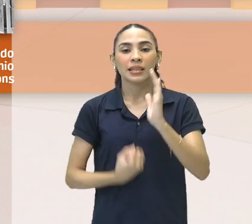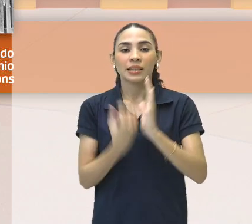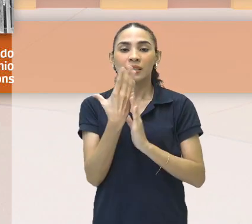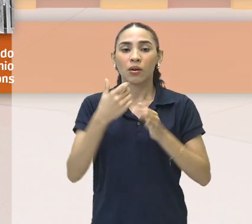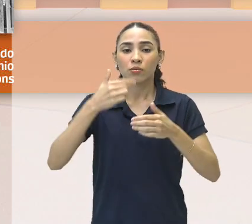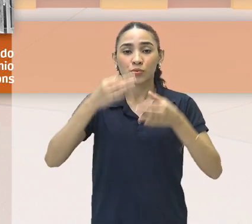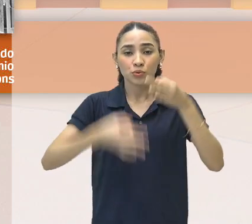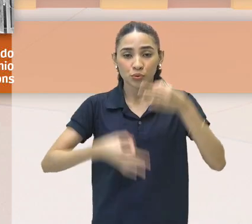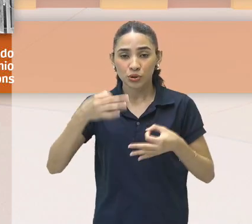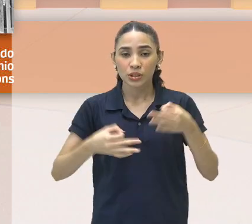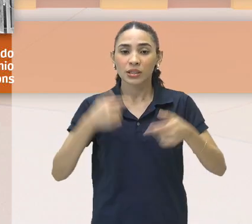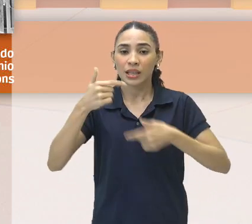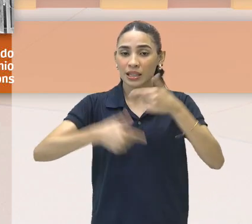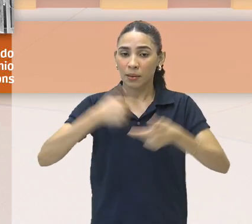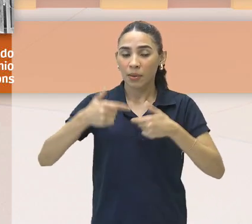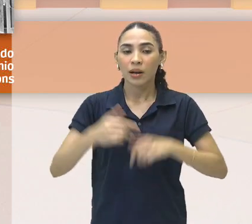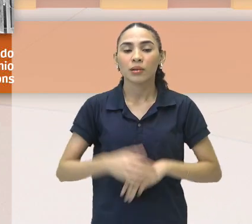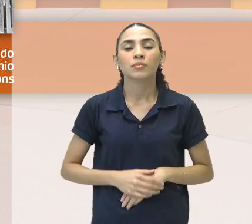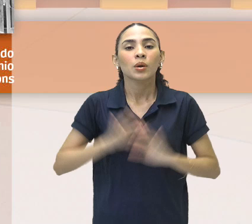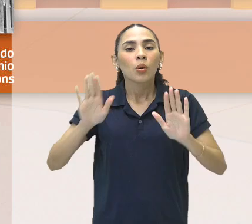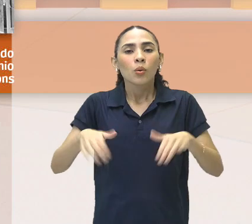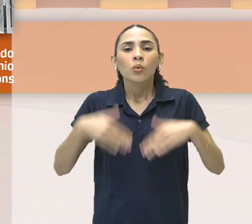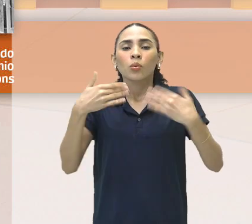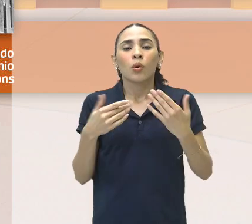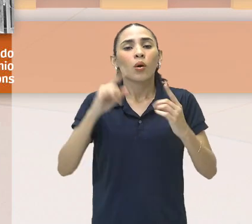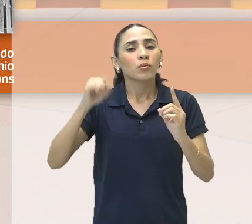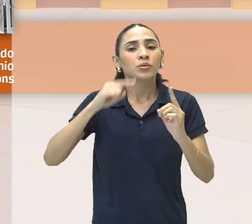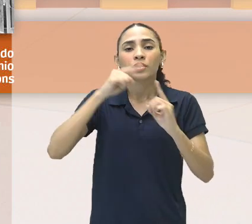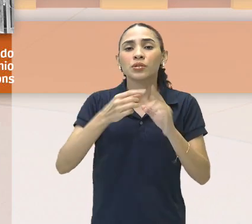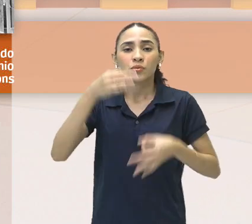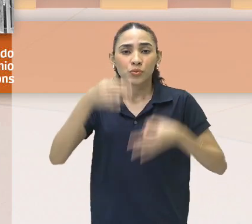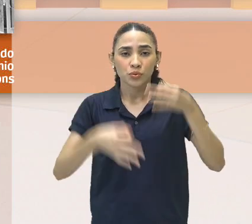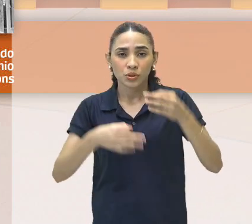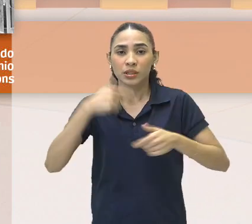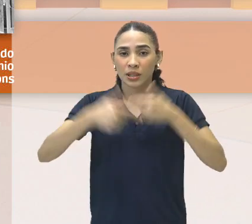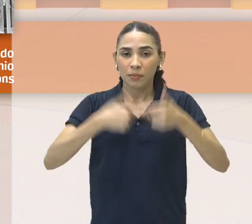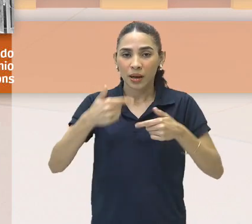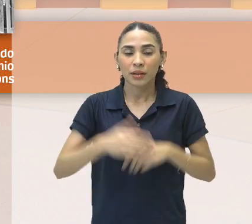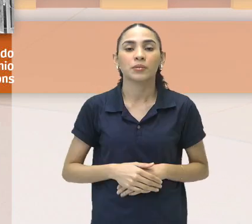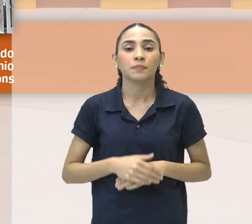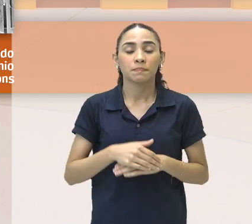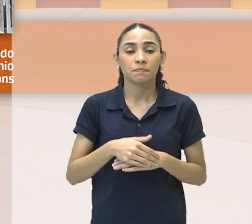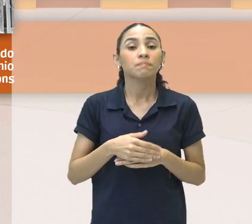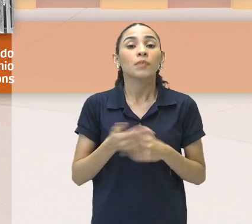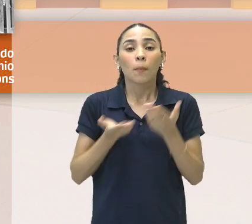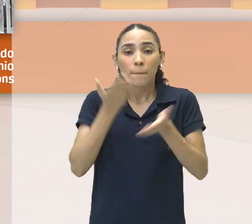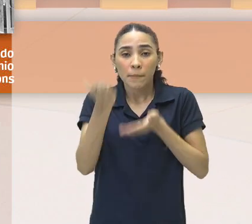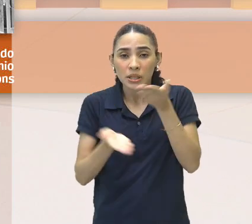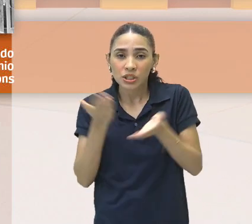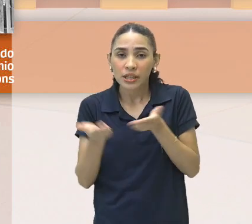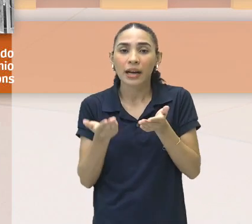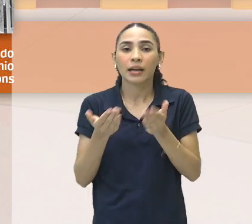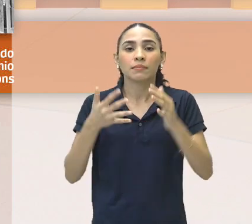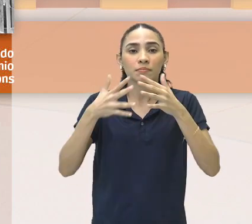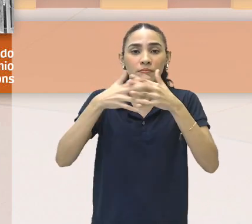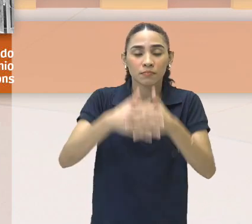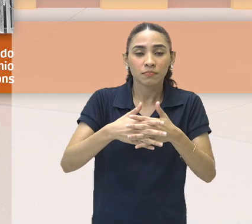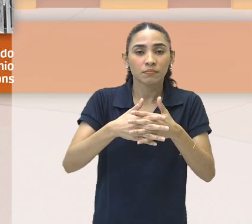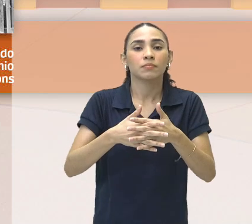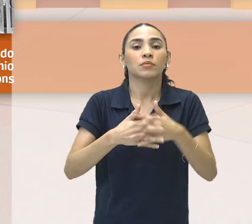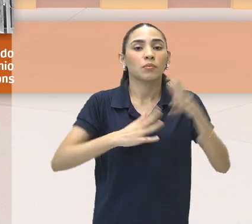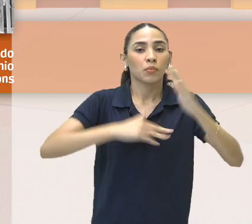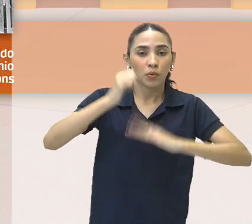criação da Justiça do Trabalho. Qual é a função dessa Justiça do Trabalho? Mediar conflitos entre empregadores